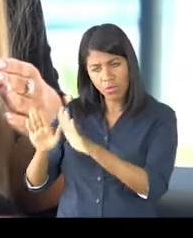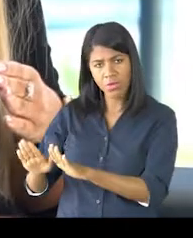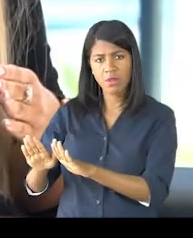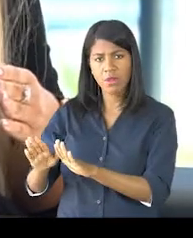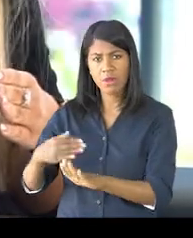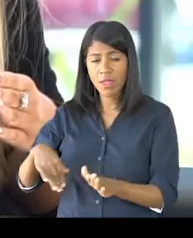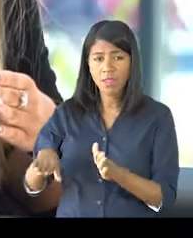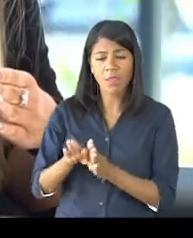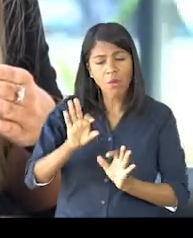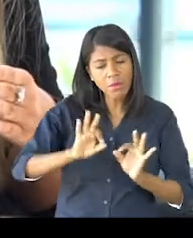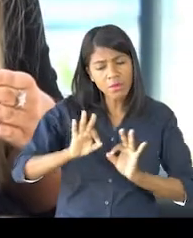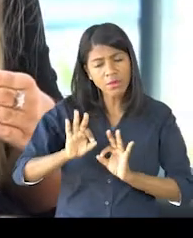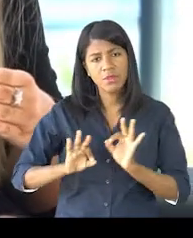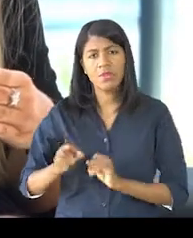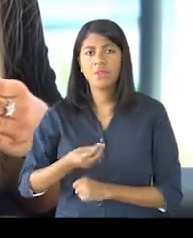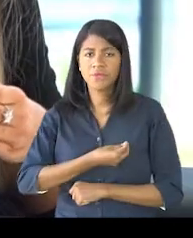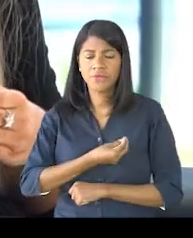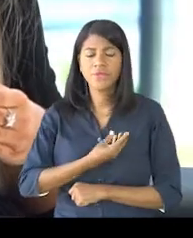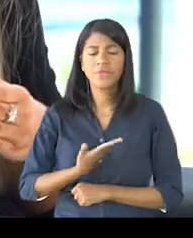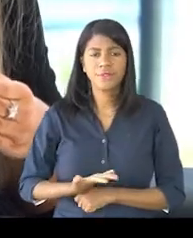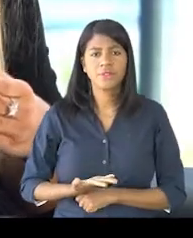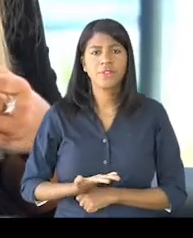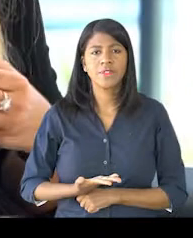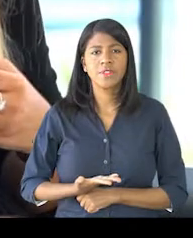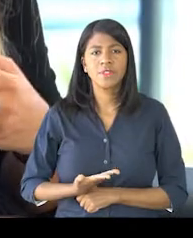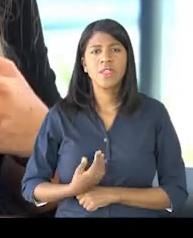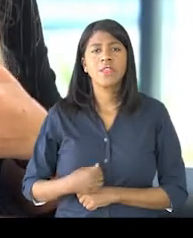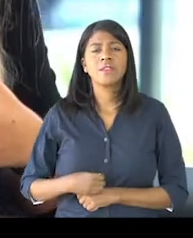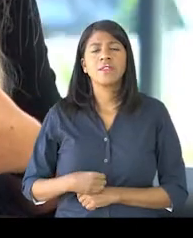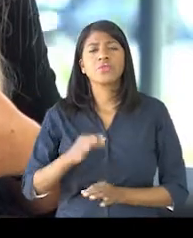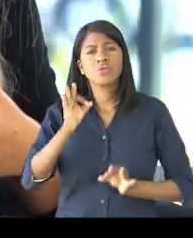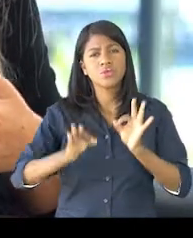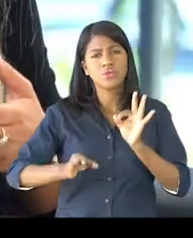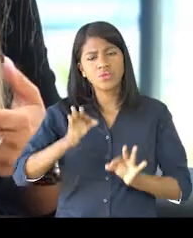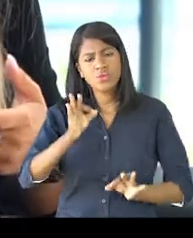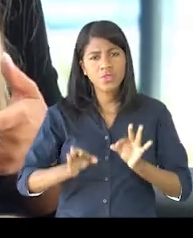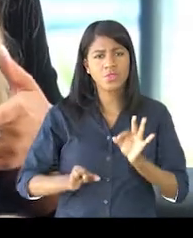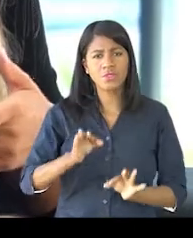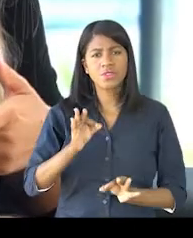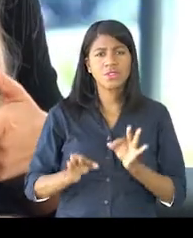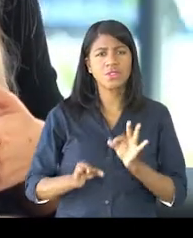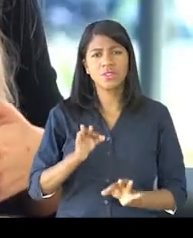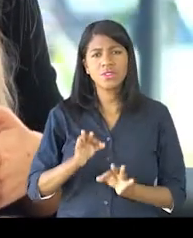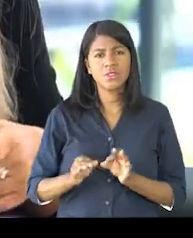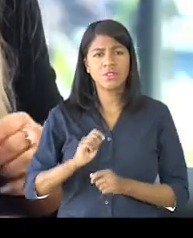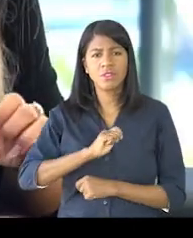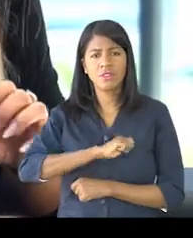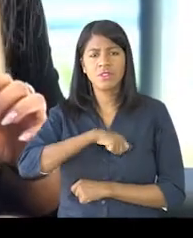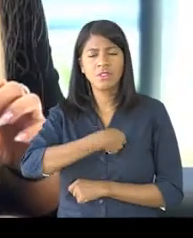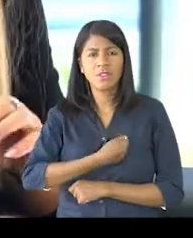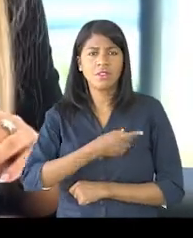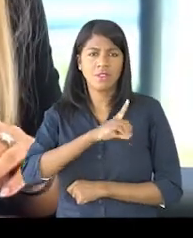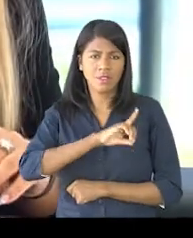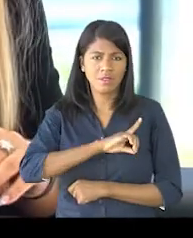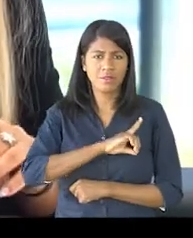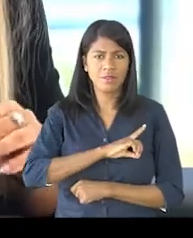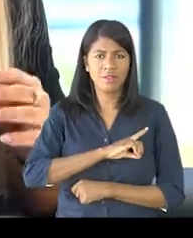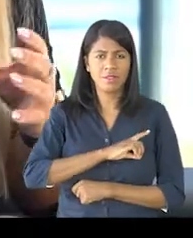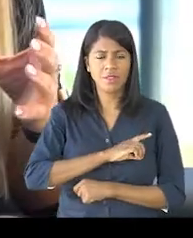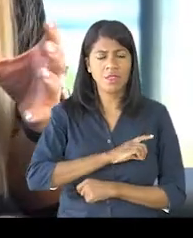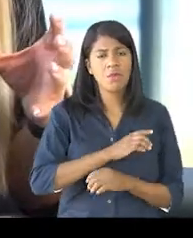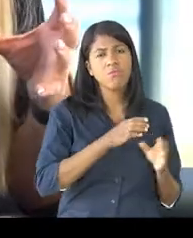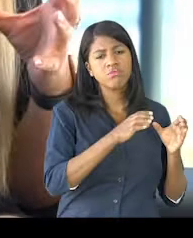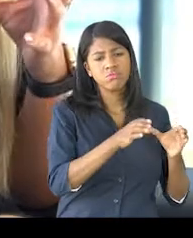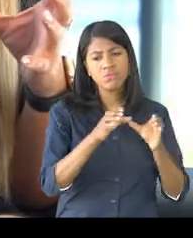ela ficar por um tempo até ela conseguir se reorganizar, desde defensoria, tribunal de justiça, delegacia, é